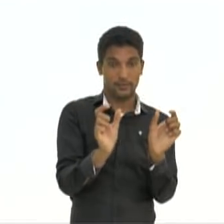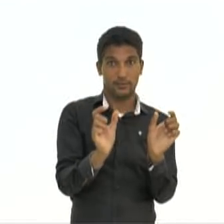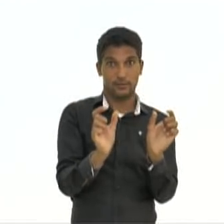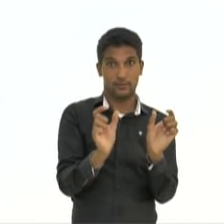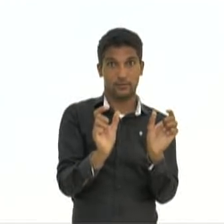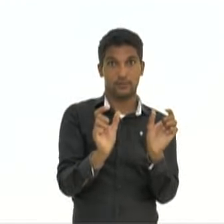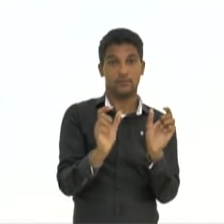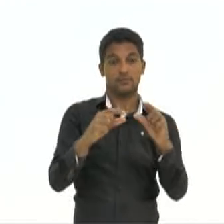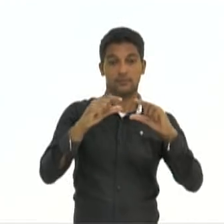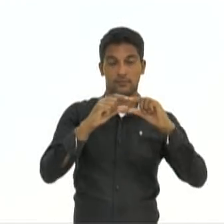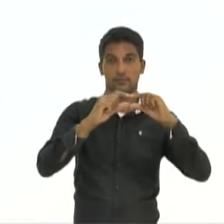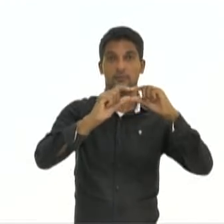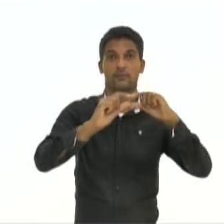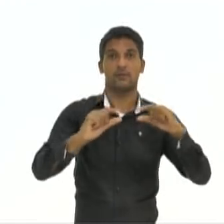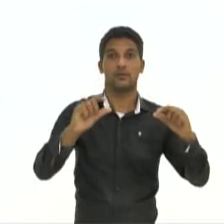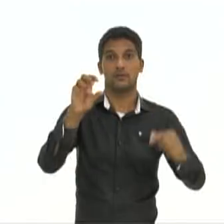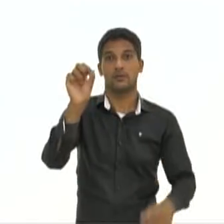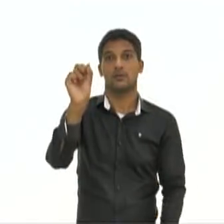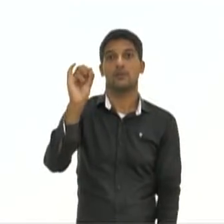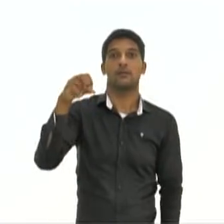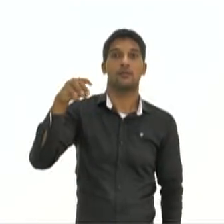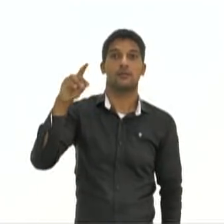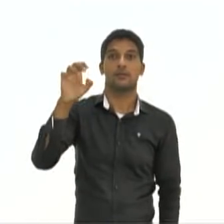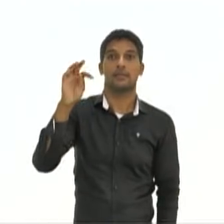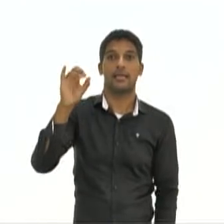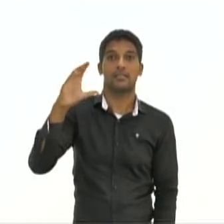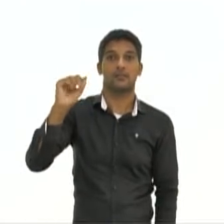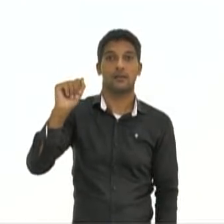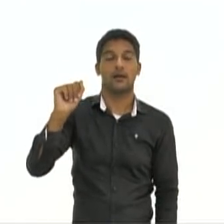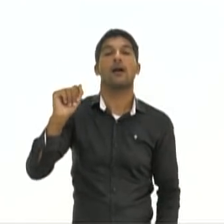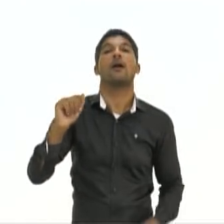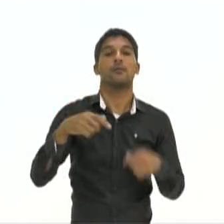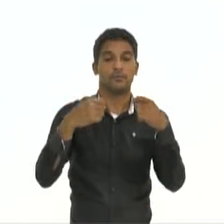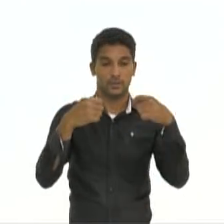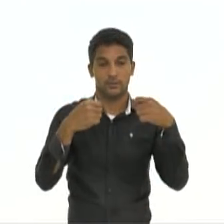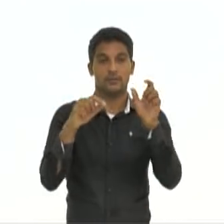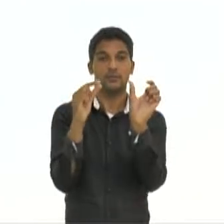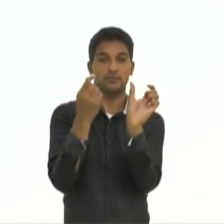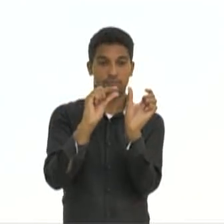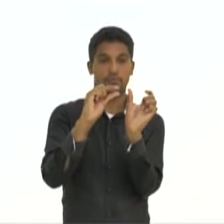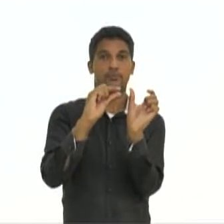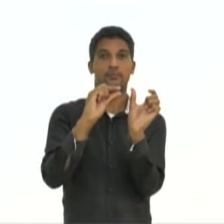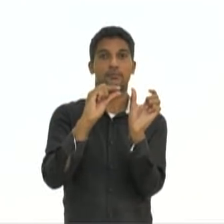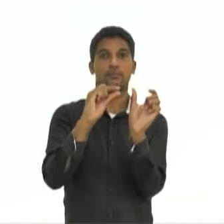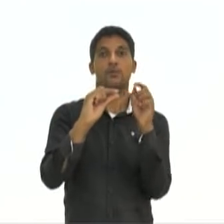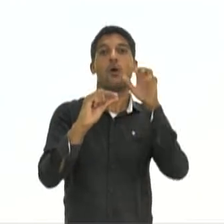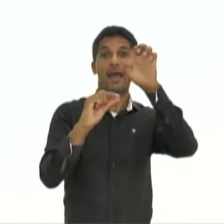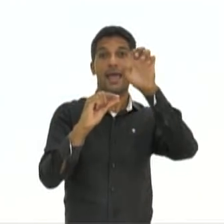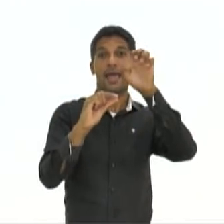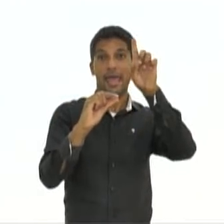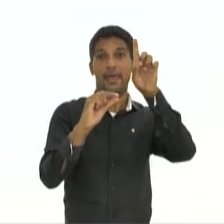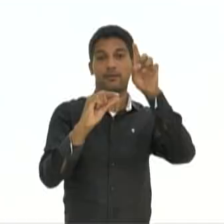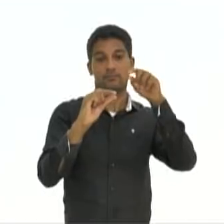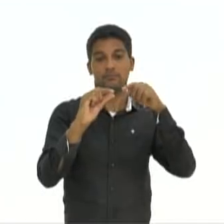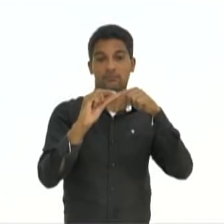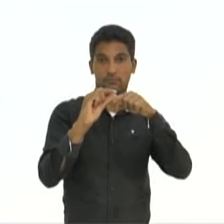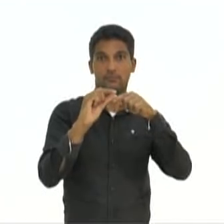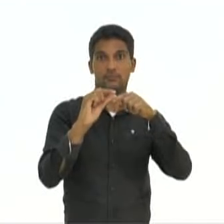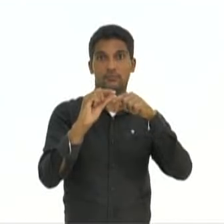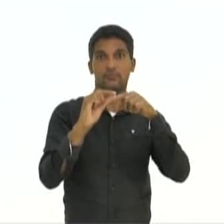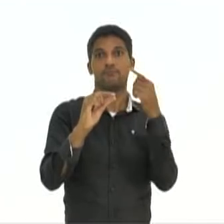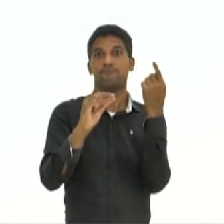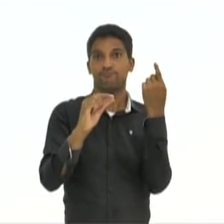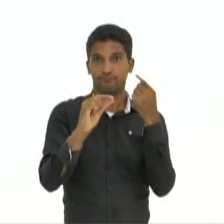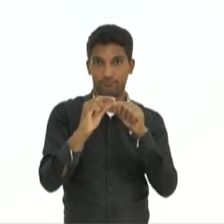último quadrinho há um período composto por coordenação, sendo e a conjunção que liga as orações e estabelecendo uma relação de adição,